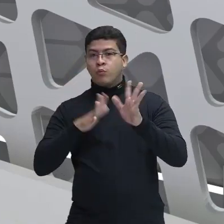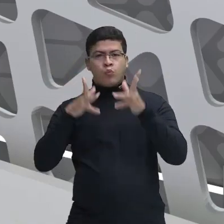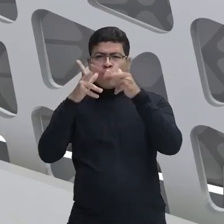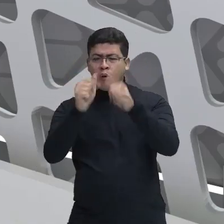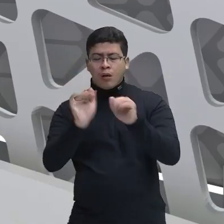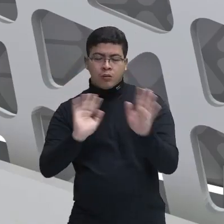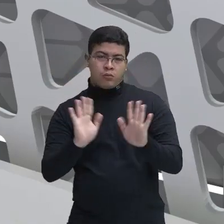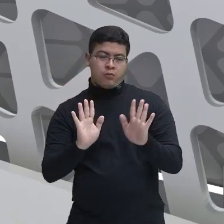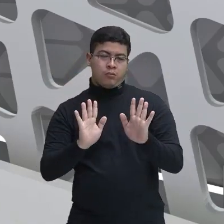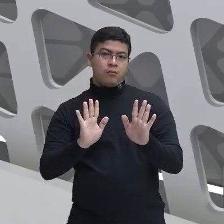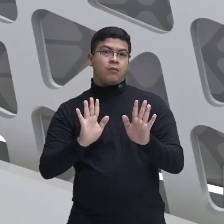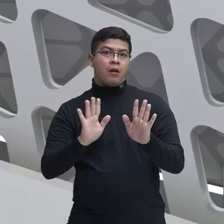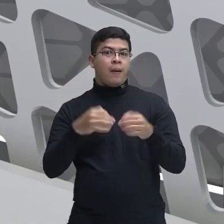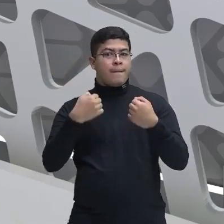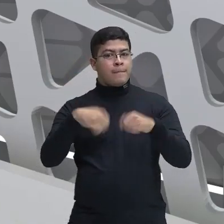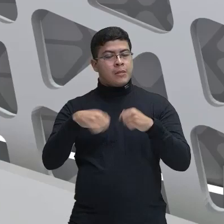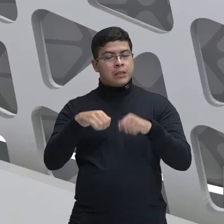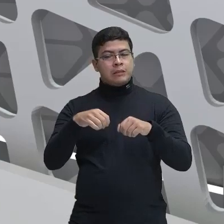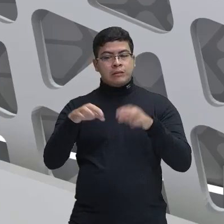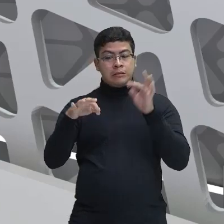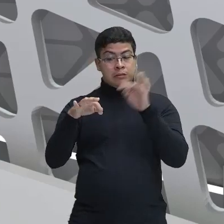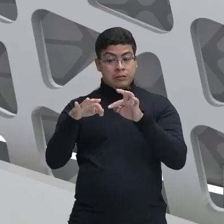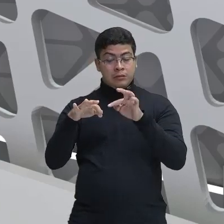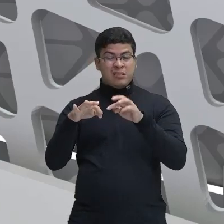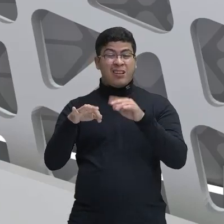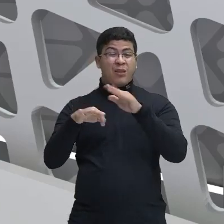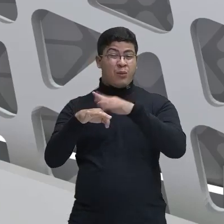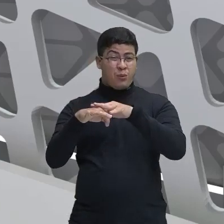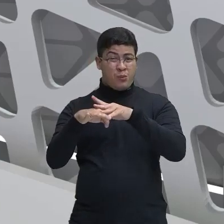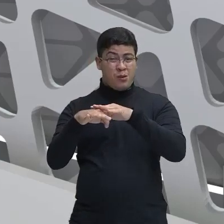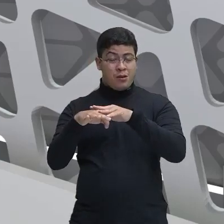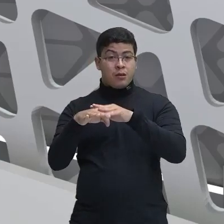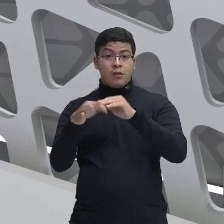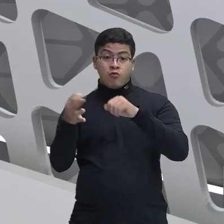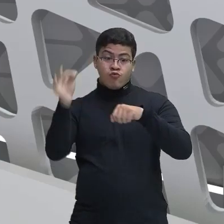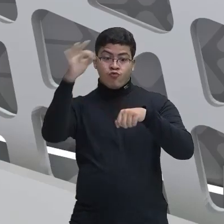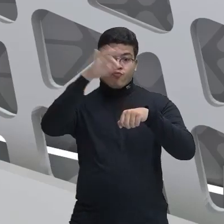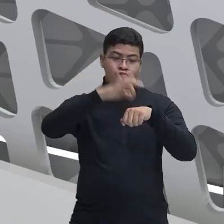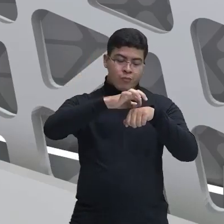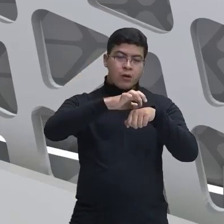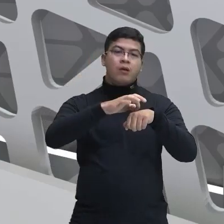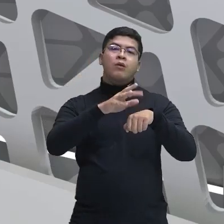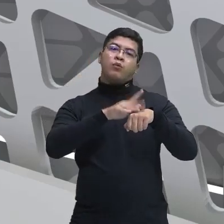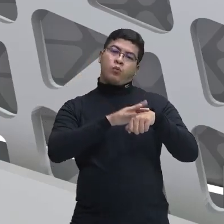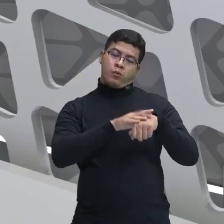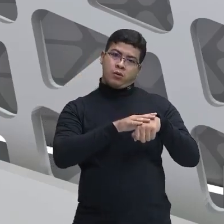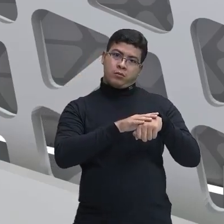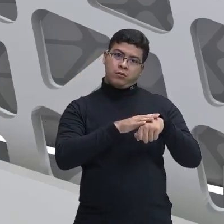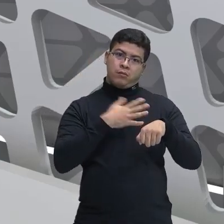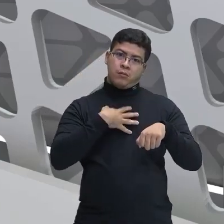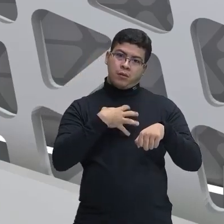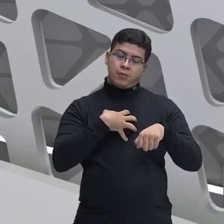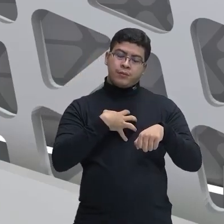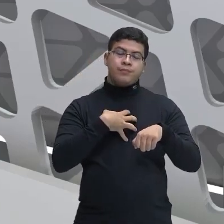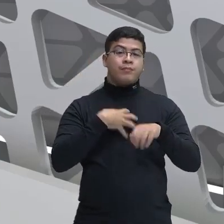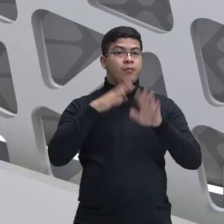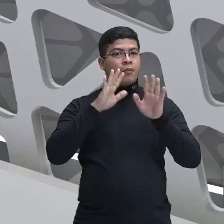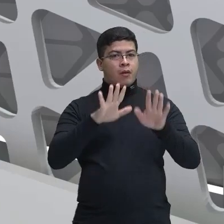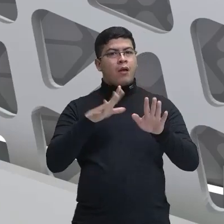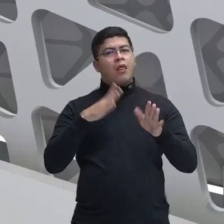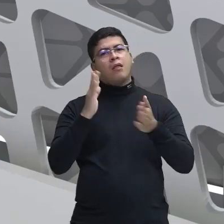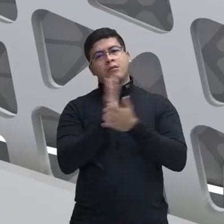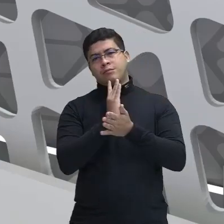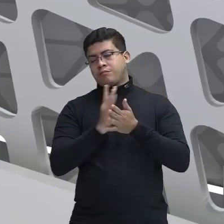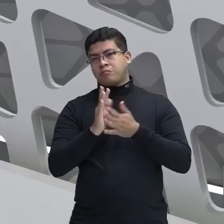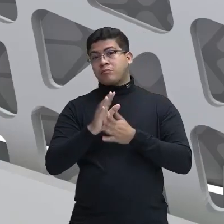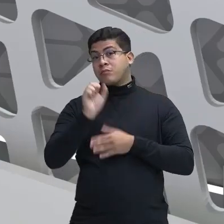na verdade. Ele precisa estar infectado para transmitir uma doença. Mas, além desses vetores, existem doenças que são passadas através